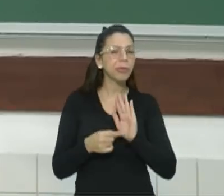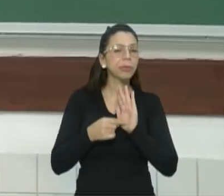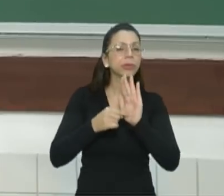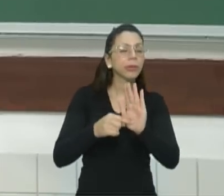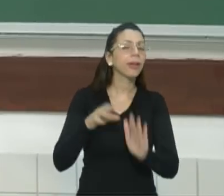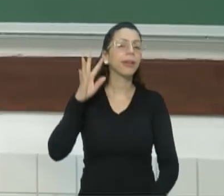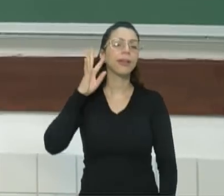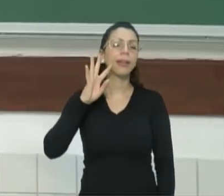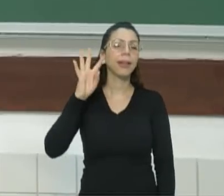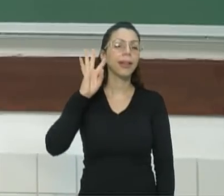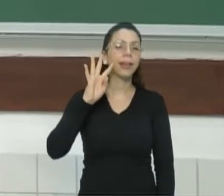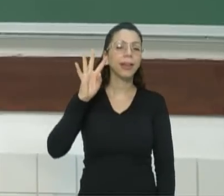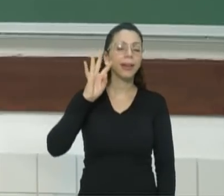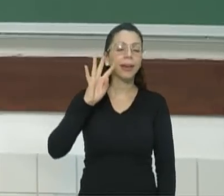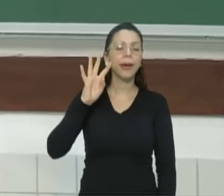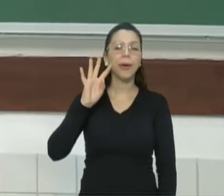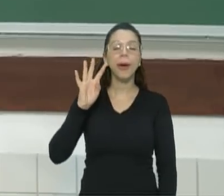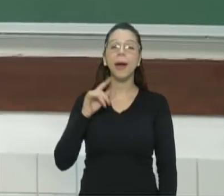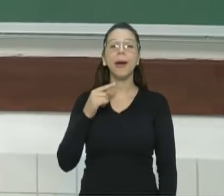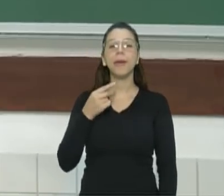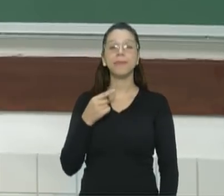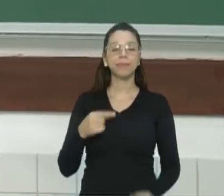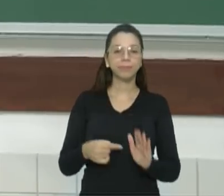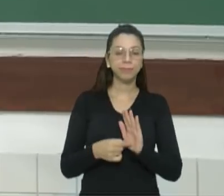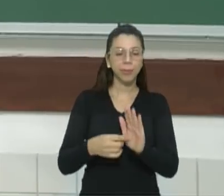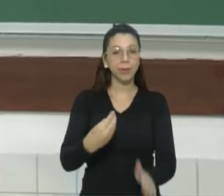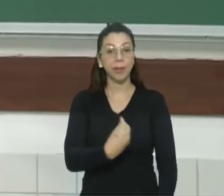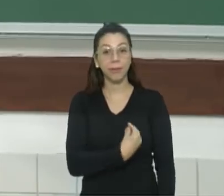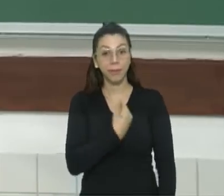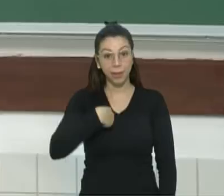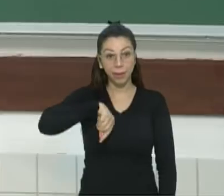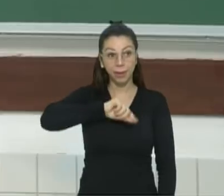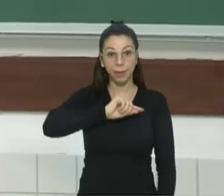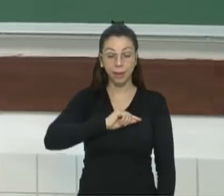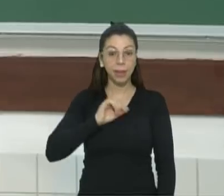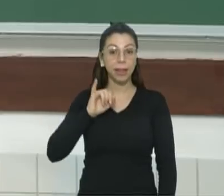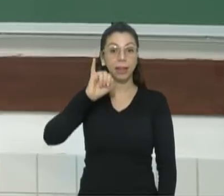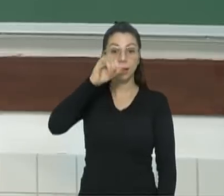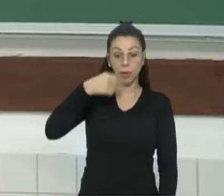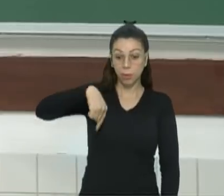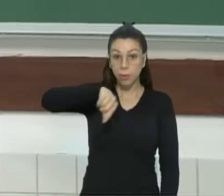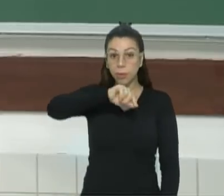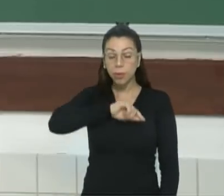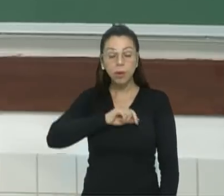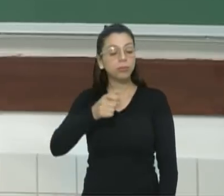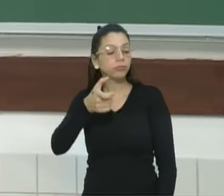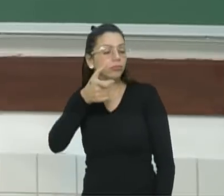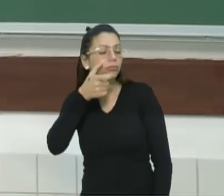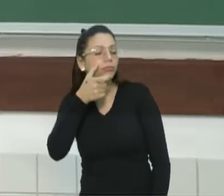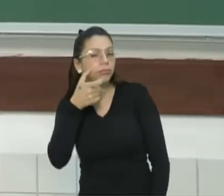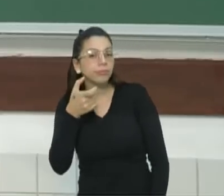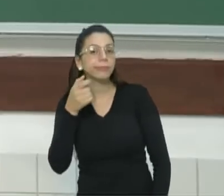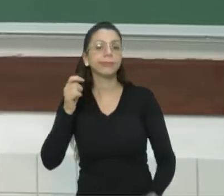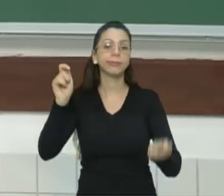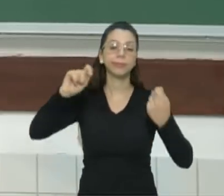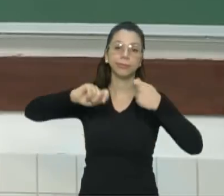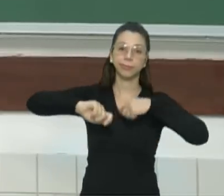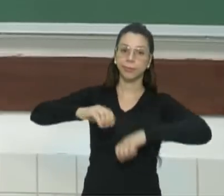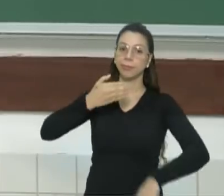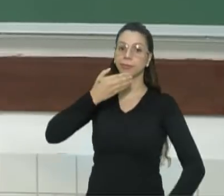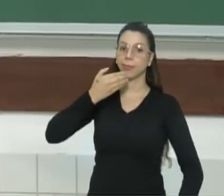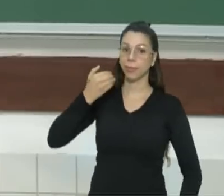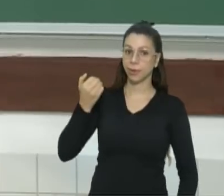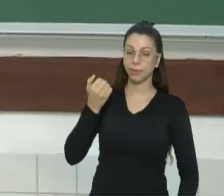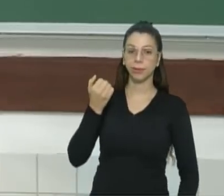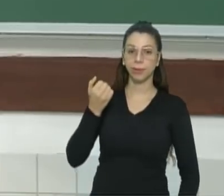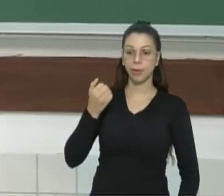legal da gente encarar esse desafio que é da vida de todo mundo e que se todos nós nos interessarmos, com certeza teremos melhores